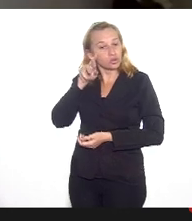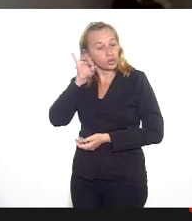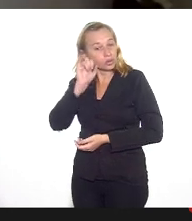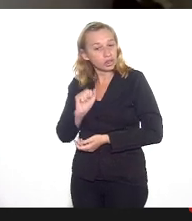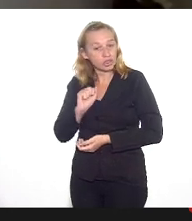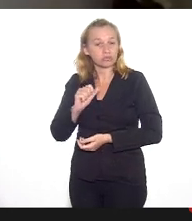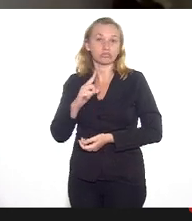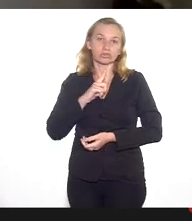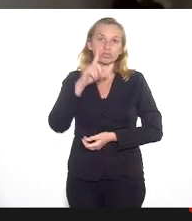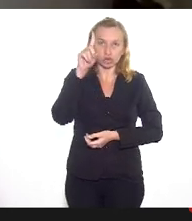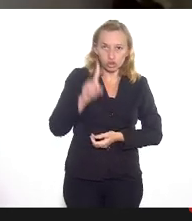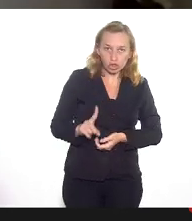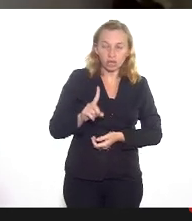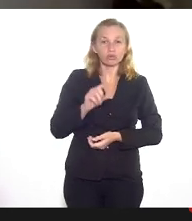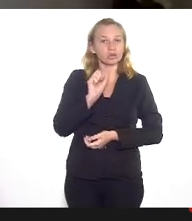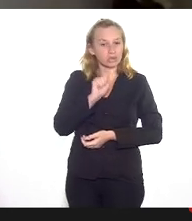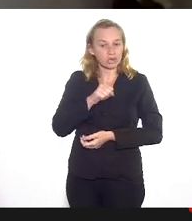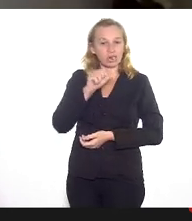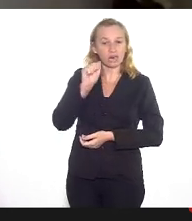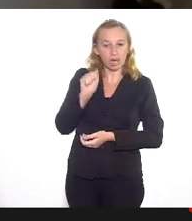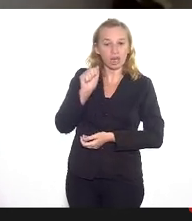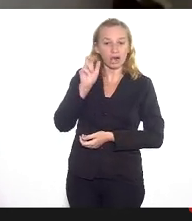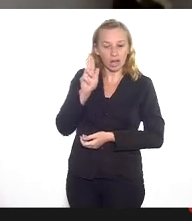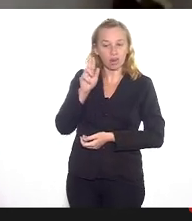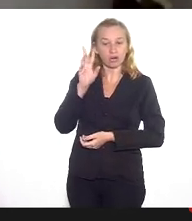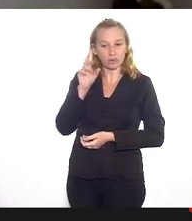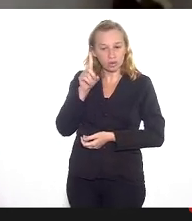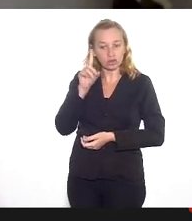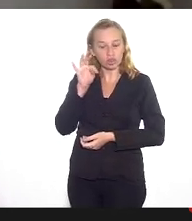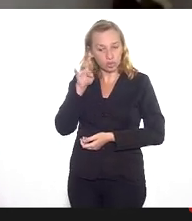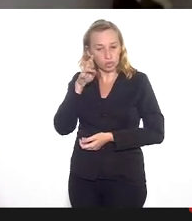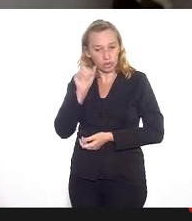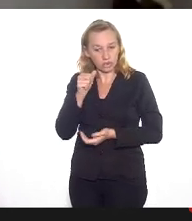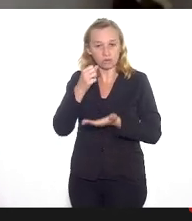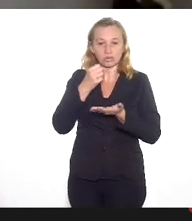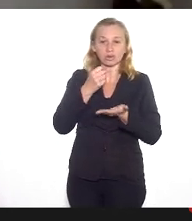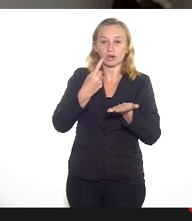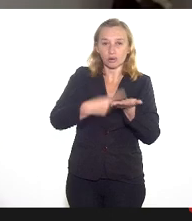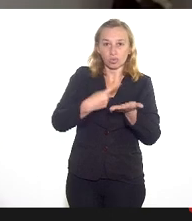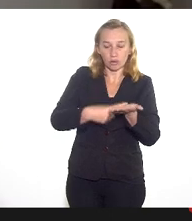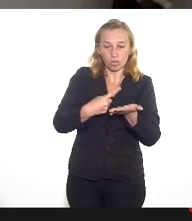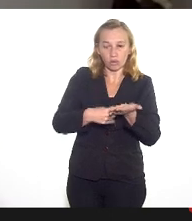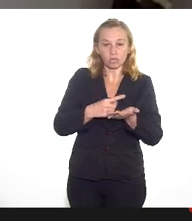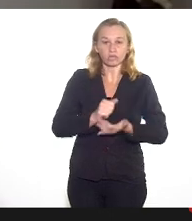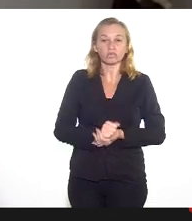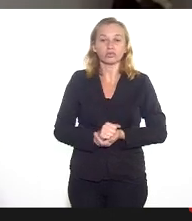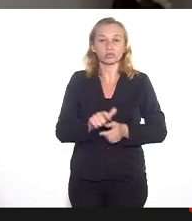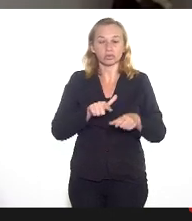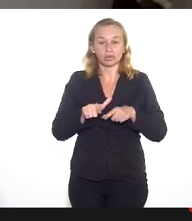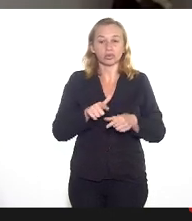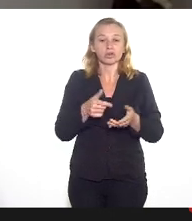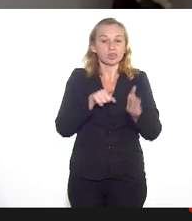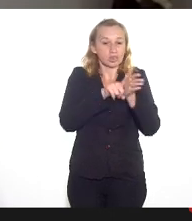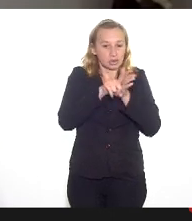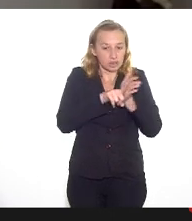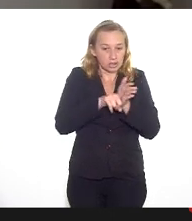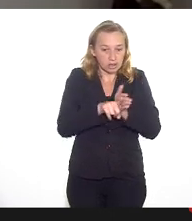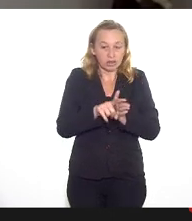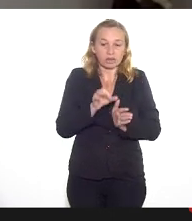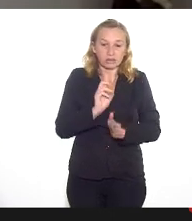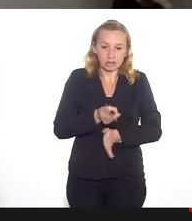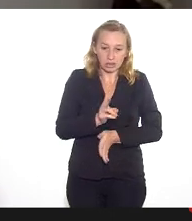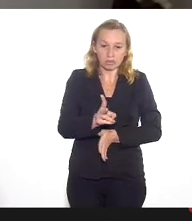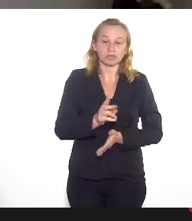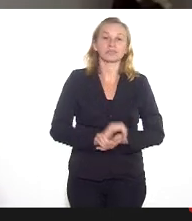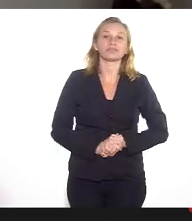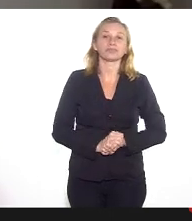temos o direito de auditoria, né? Sim, previsto no nosso acordo de operação, e nós fazemos análise de tempos em tempos.